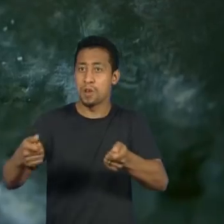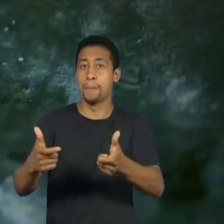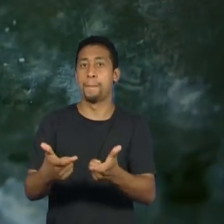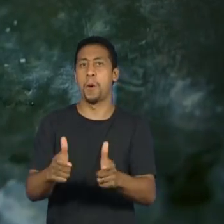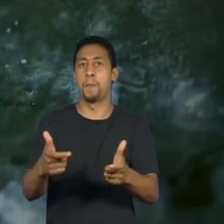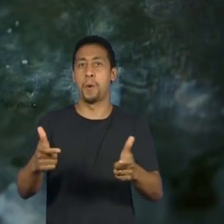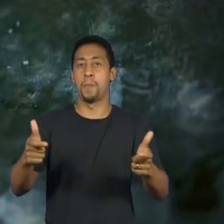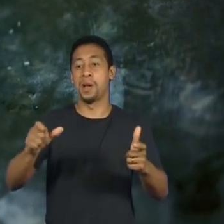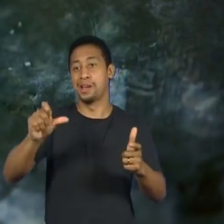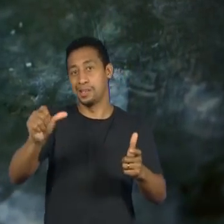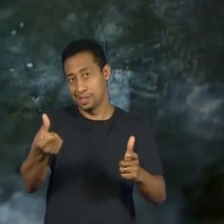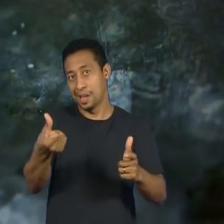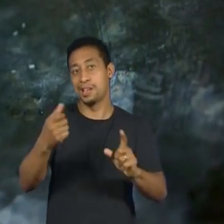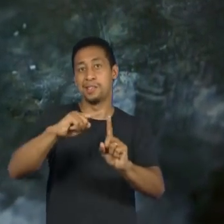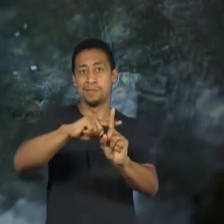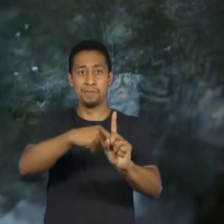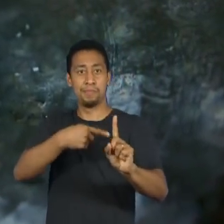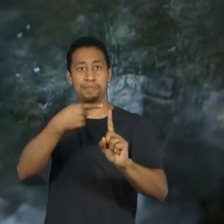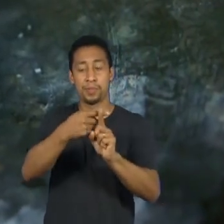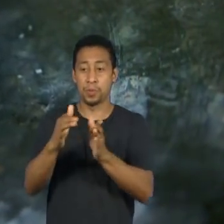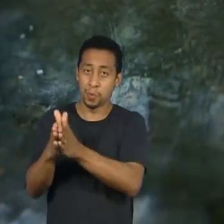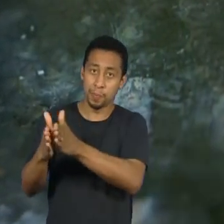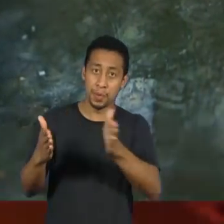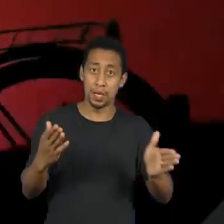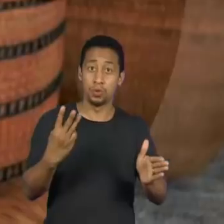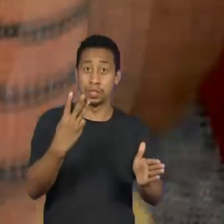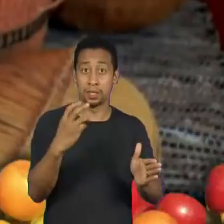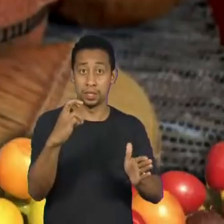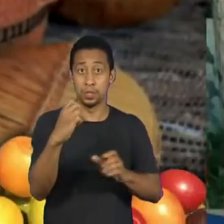6 vezes nos últimos 35 anos.